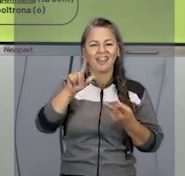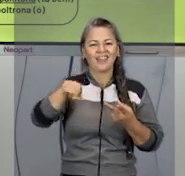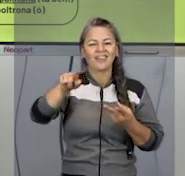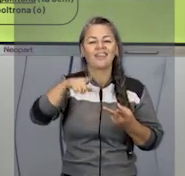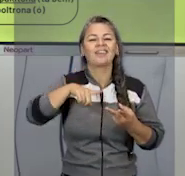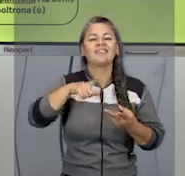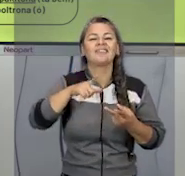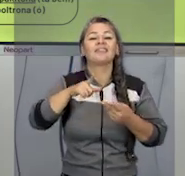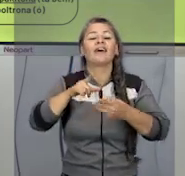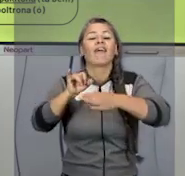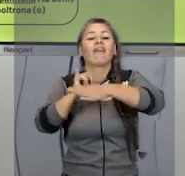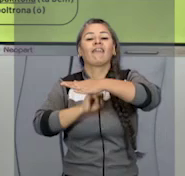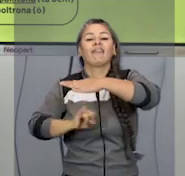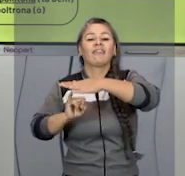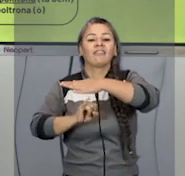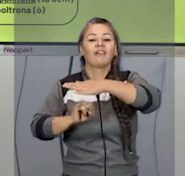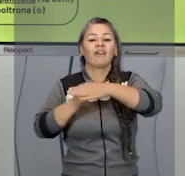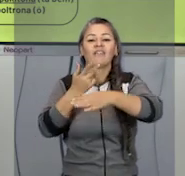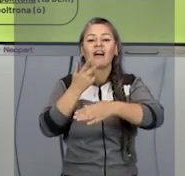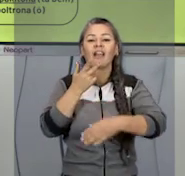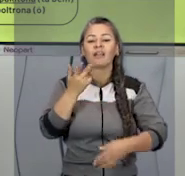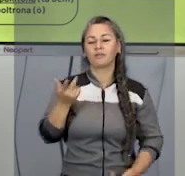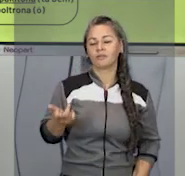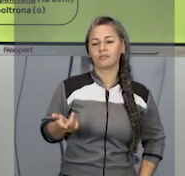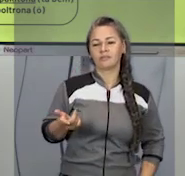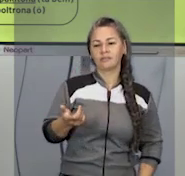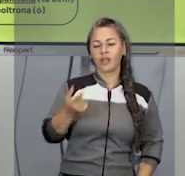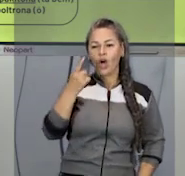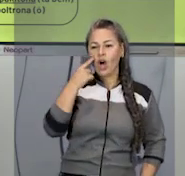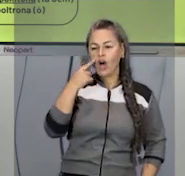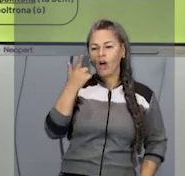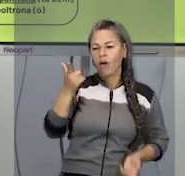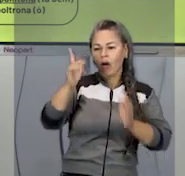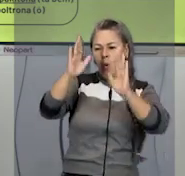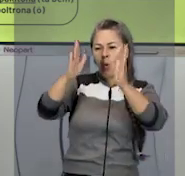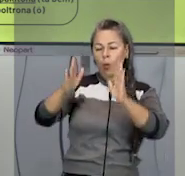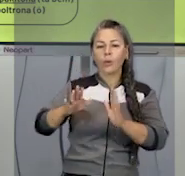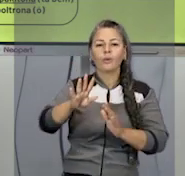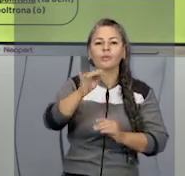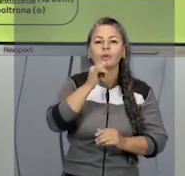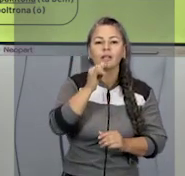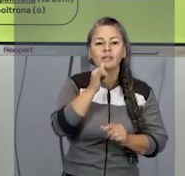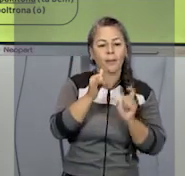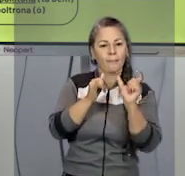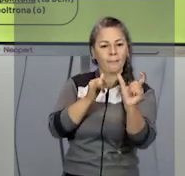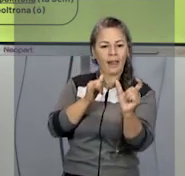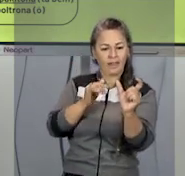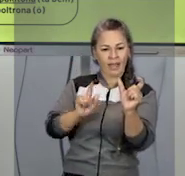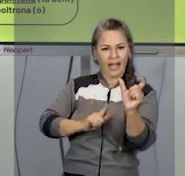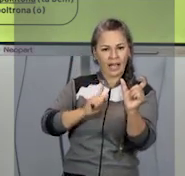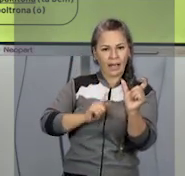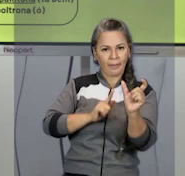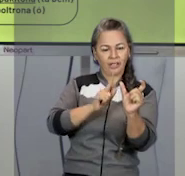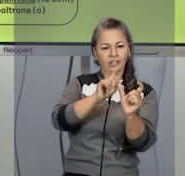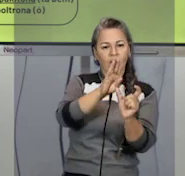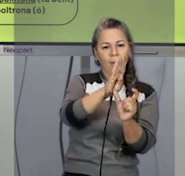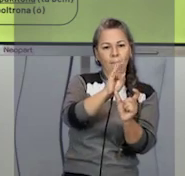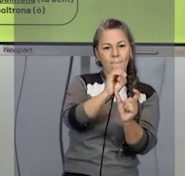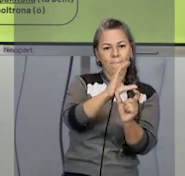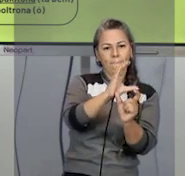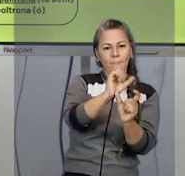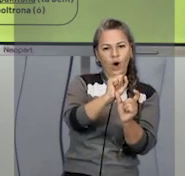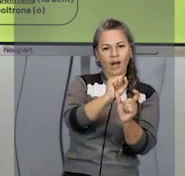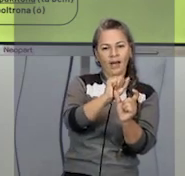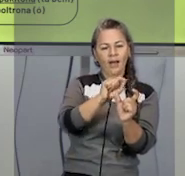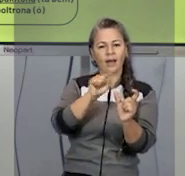por exemplo, na gramática lá culta, o aumentativo de boca é bocarra. Quem fala isso?